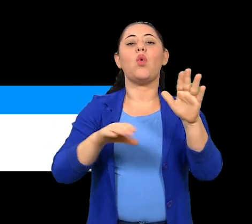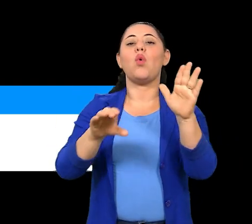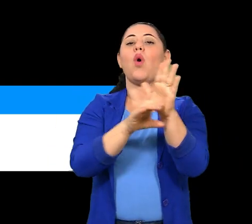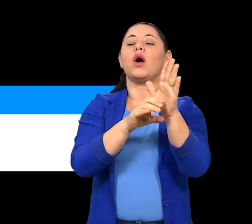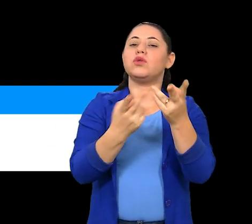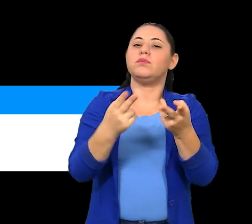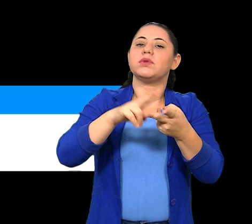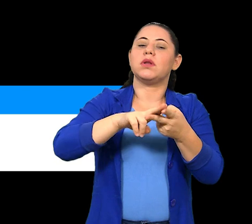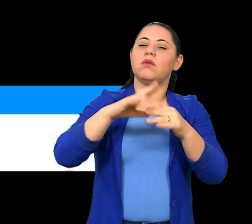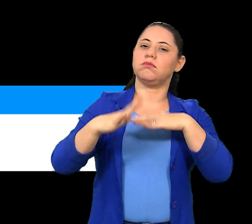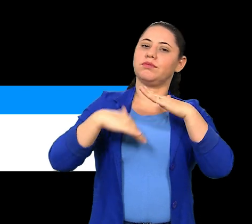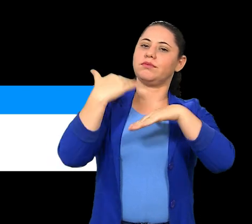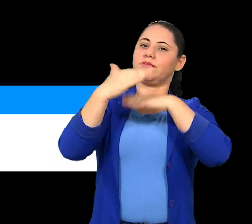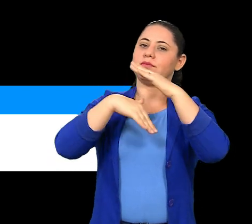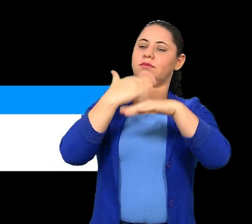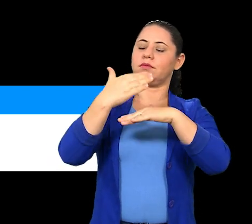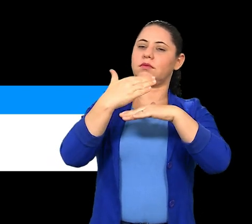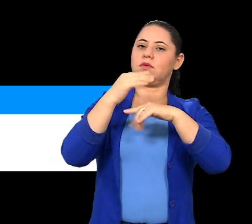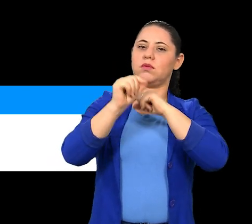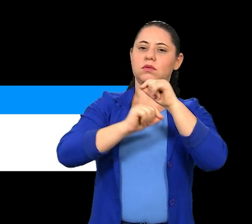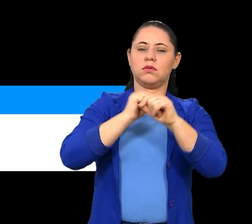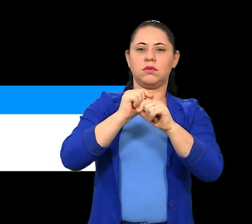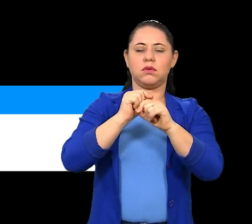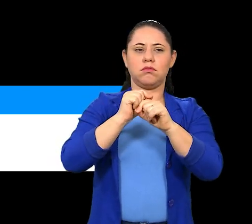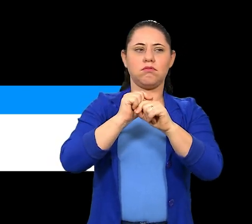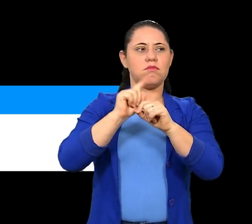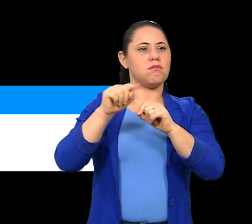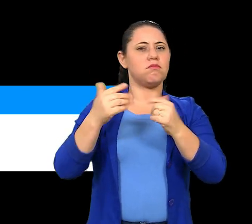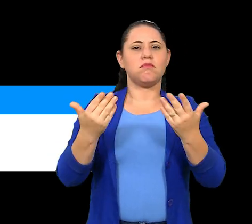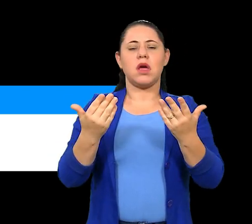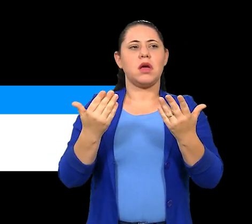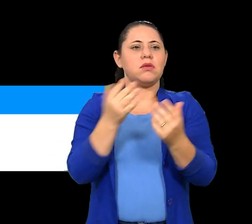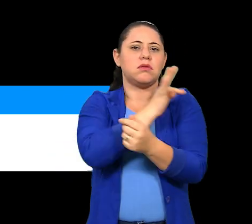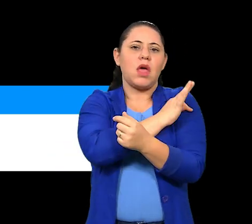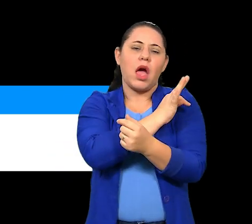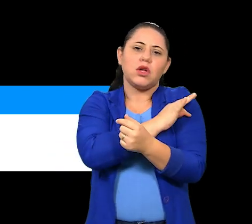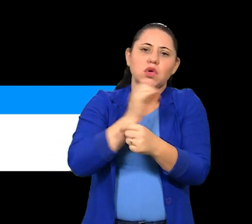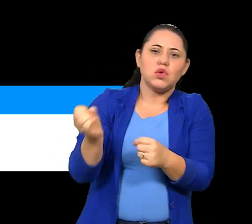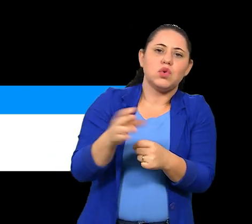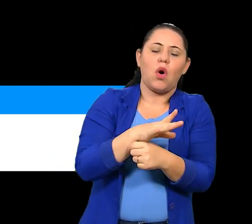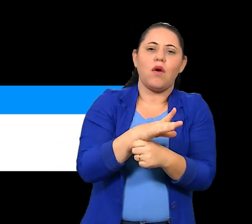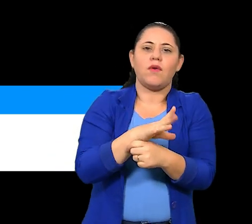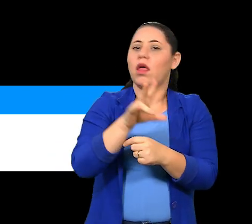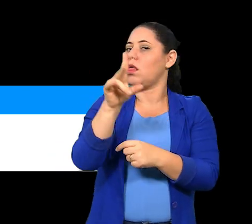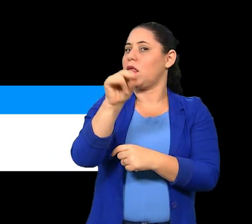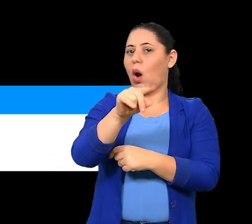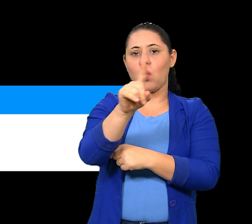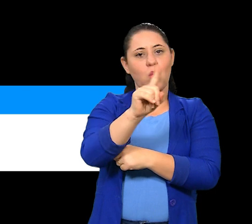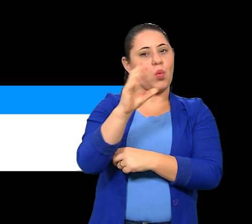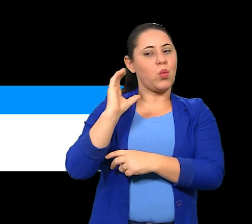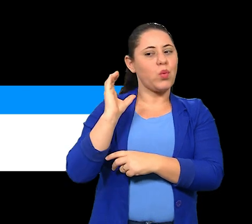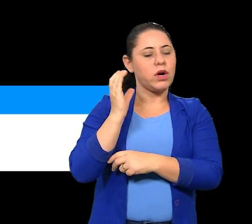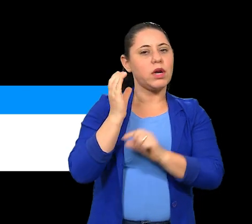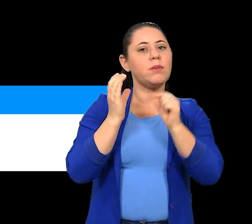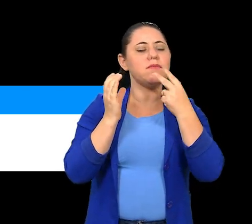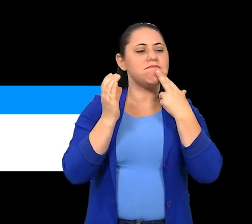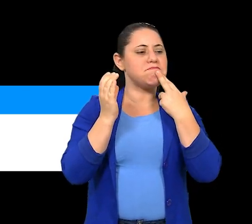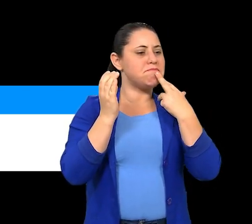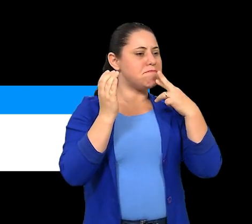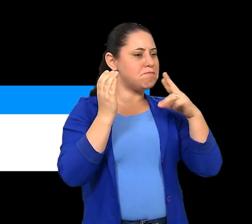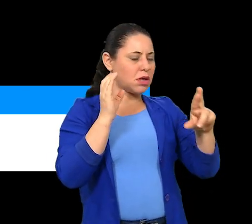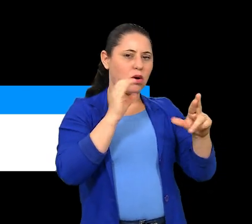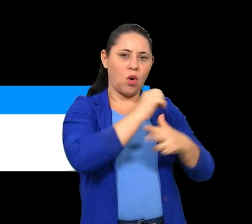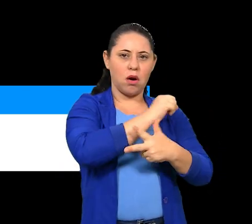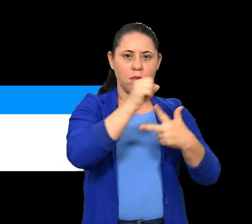dizer aquilo que crime O Código Penal avança e de maneira técnica e moderna diz que não é